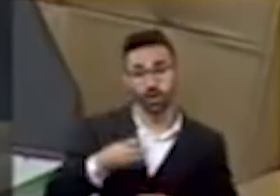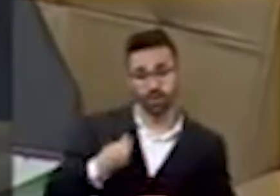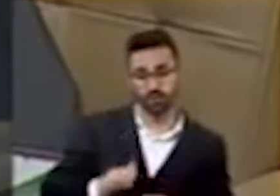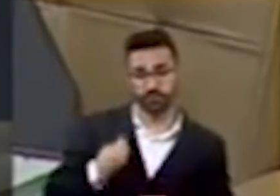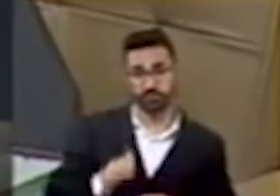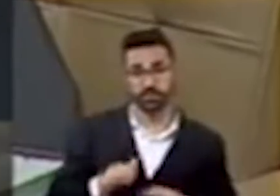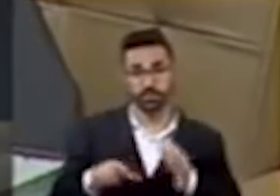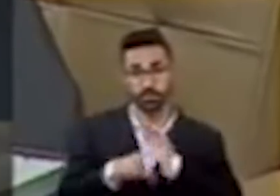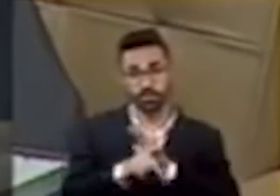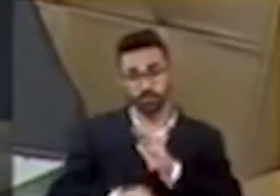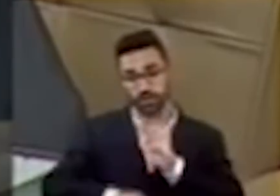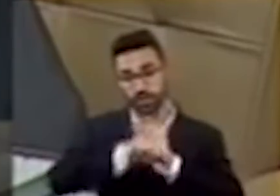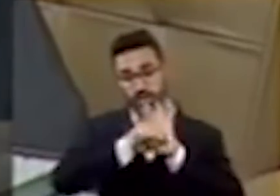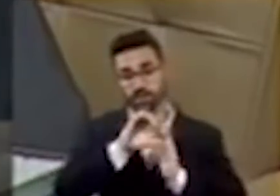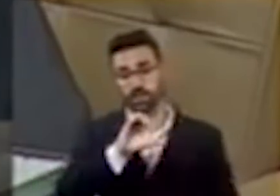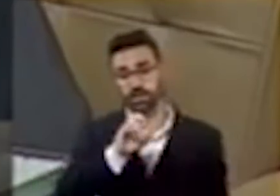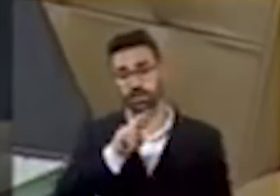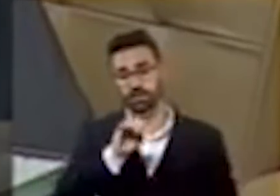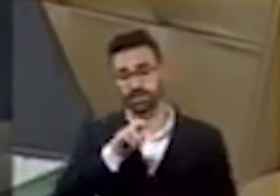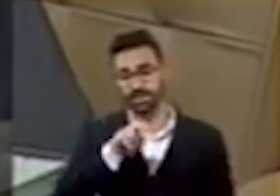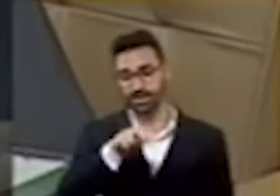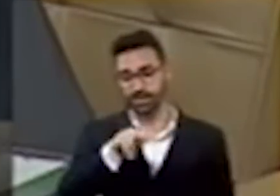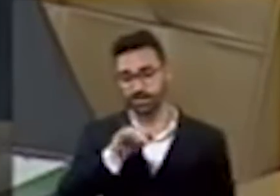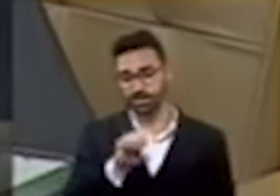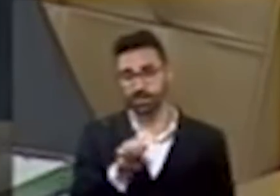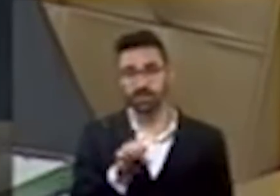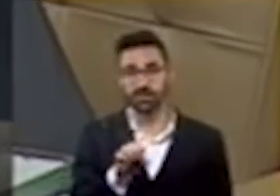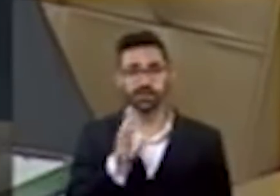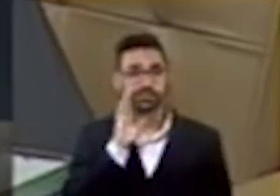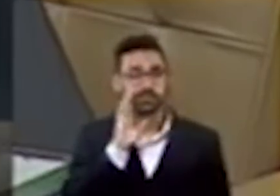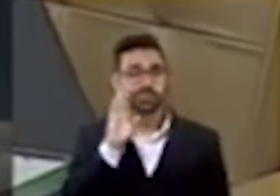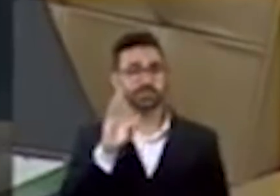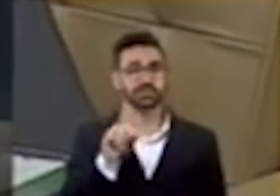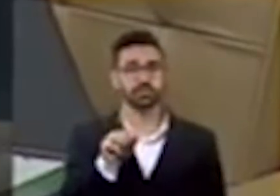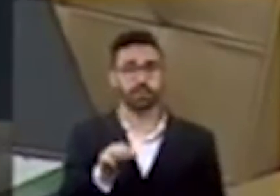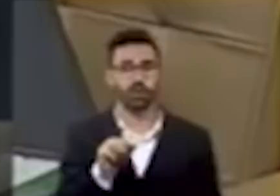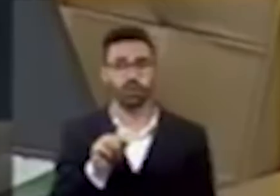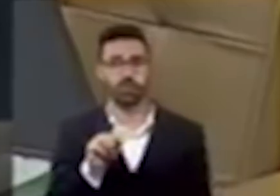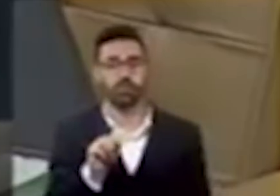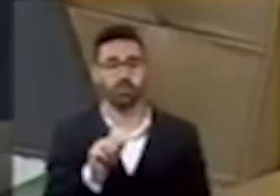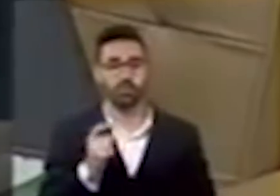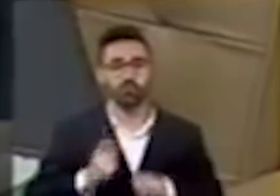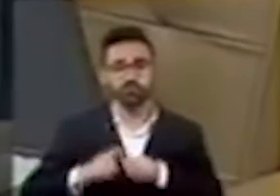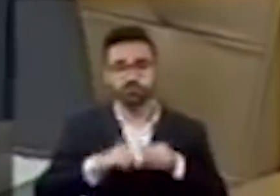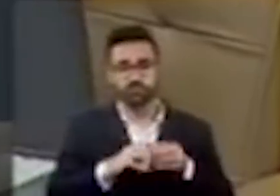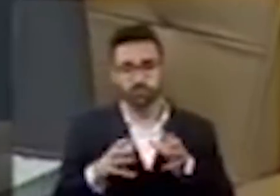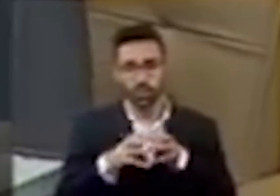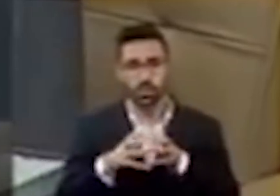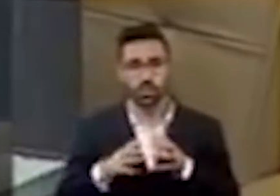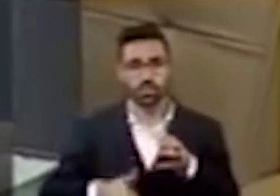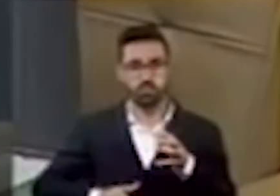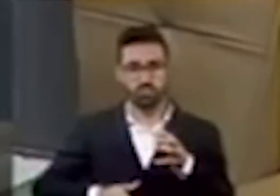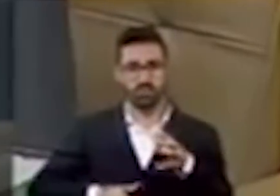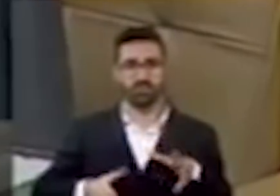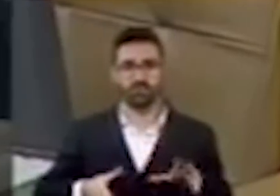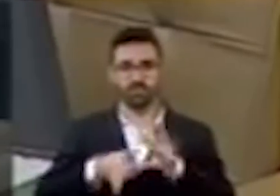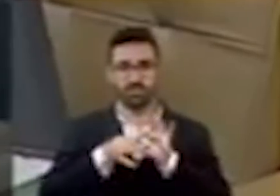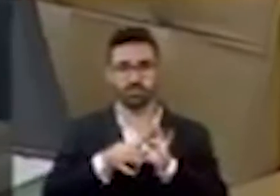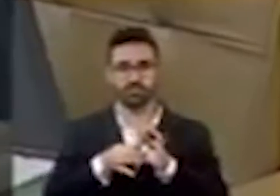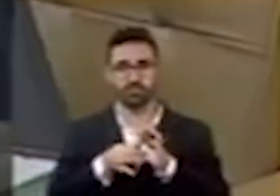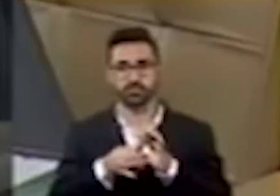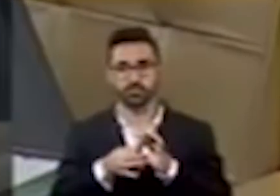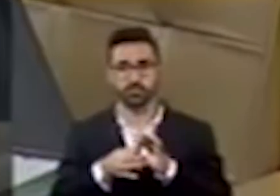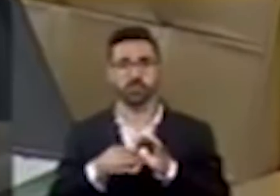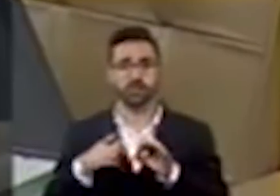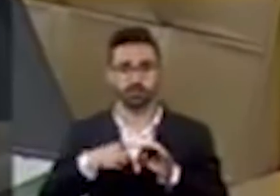de criminalidade, especificamente da criminalidade associativa, que envolve organizações criminosas com